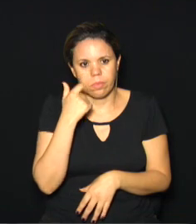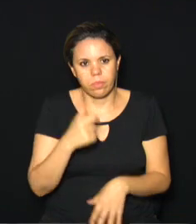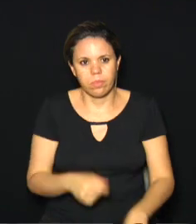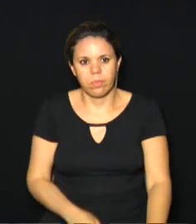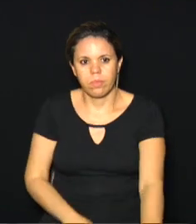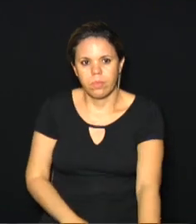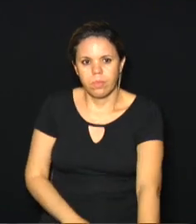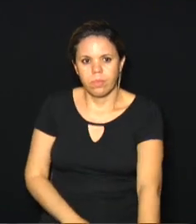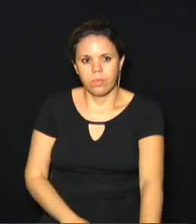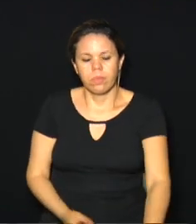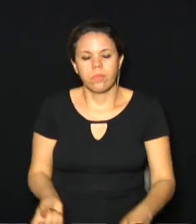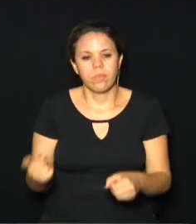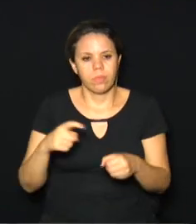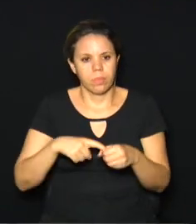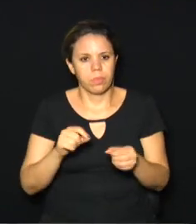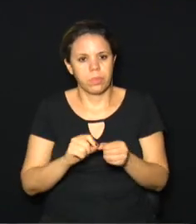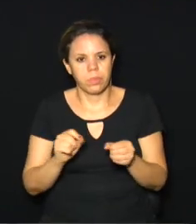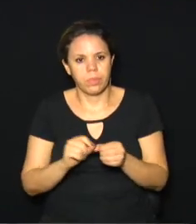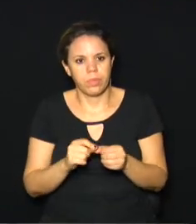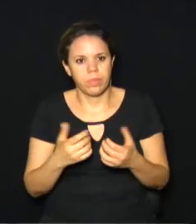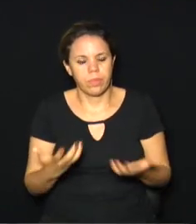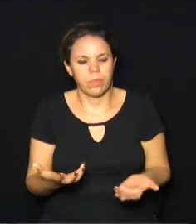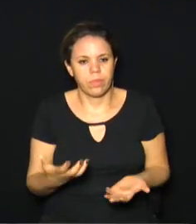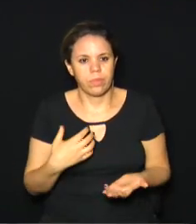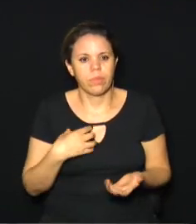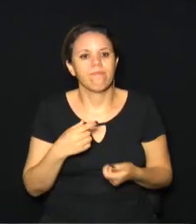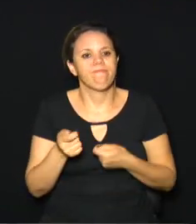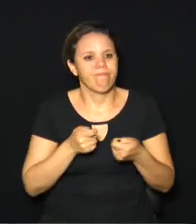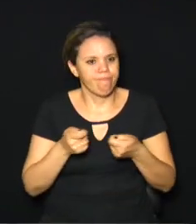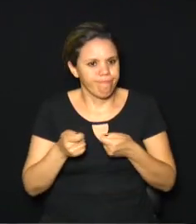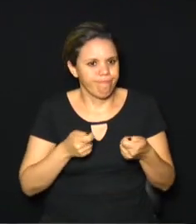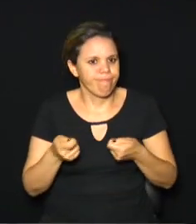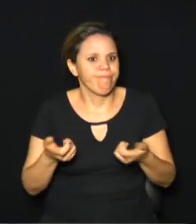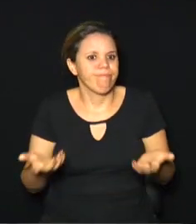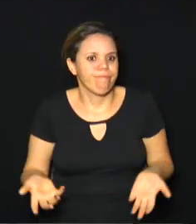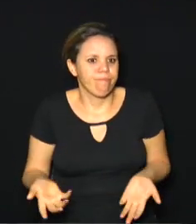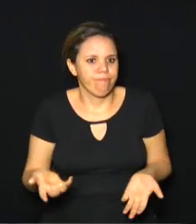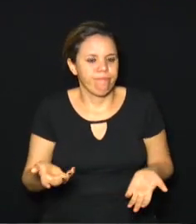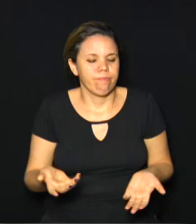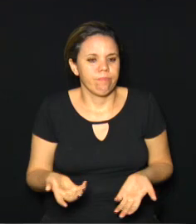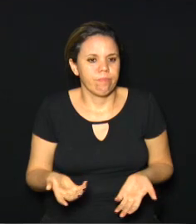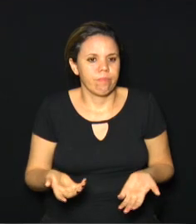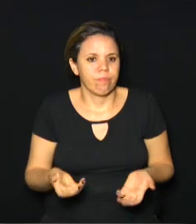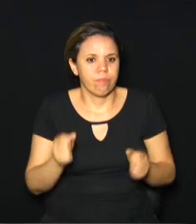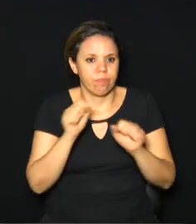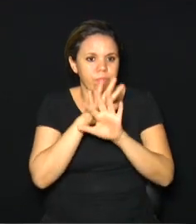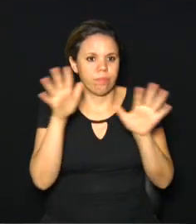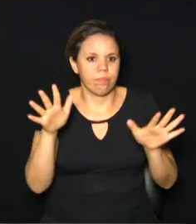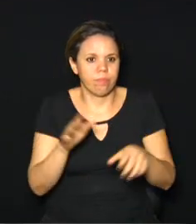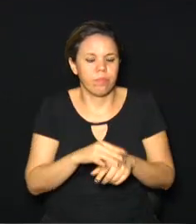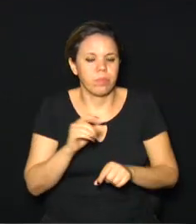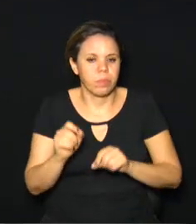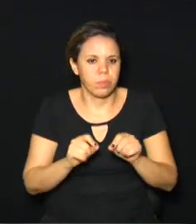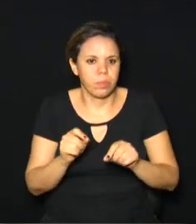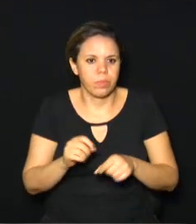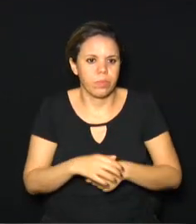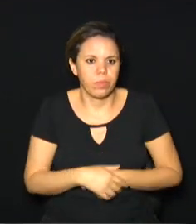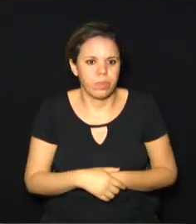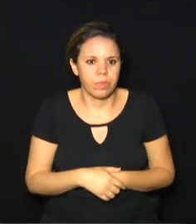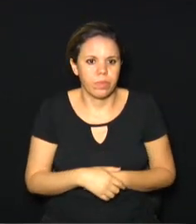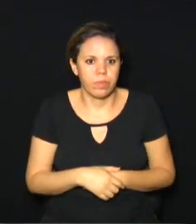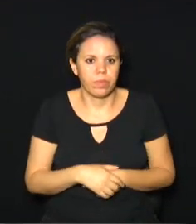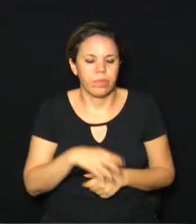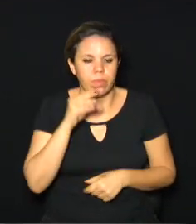esse retorno deve ser feito de uma maneira coordenada, de uma maneira que fique claro de que